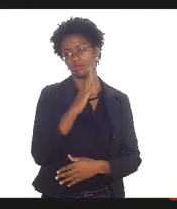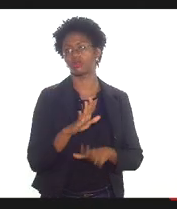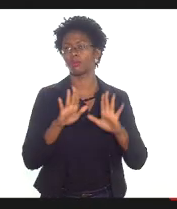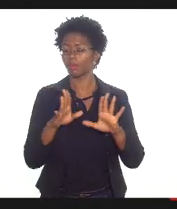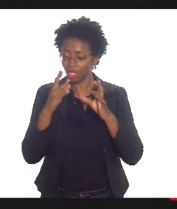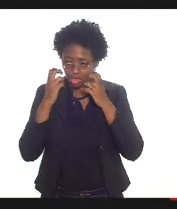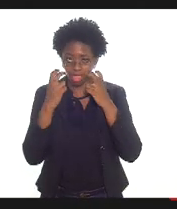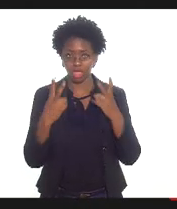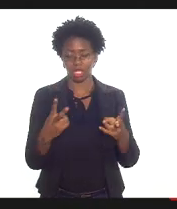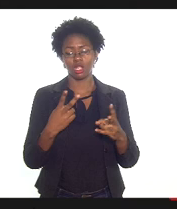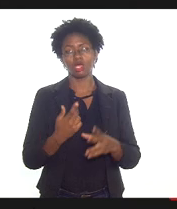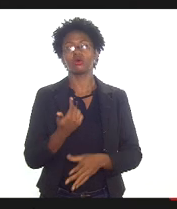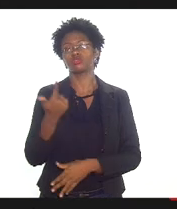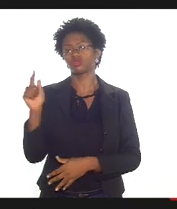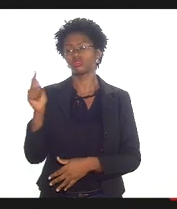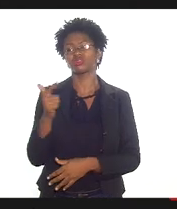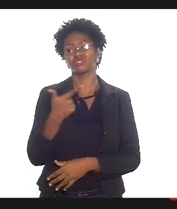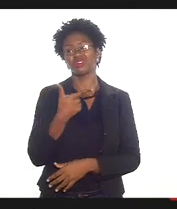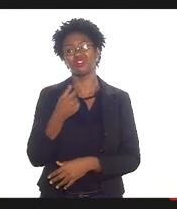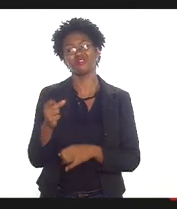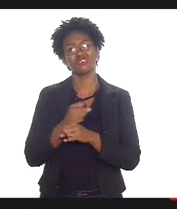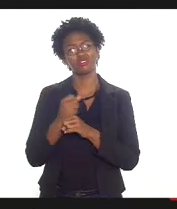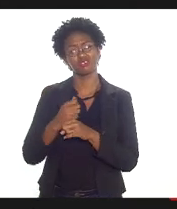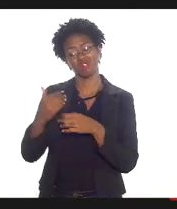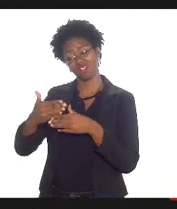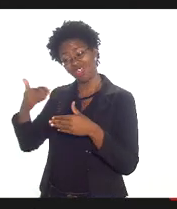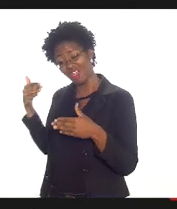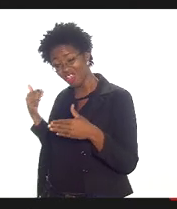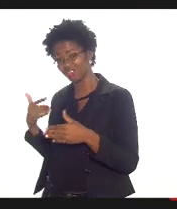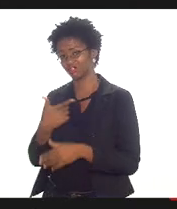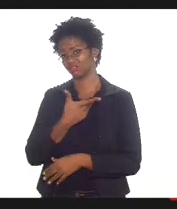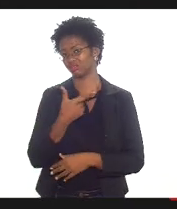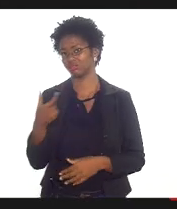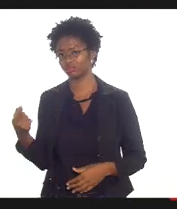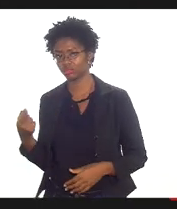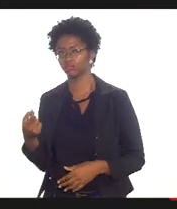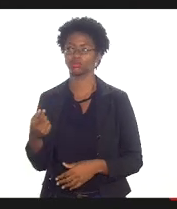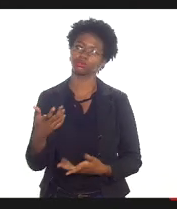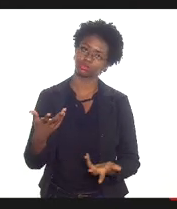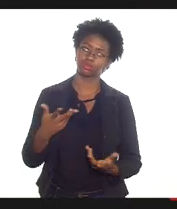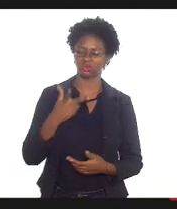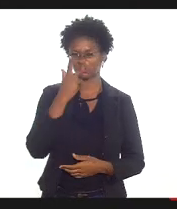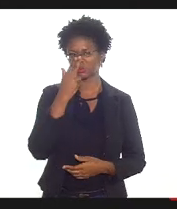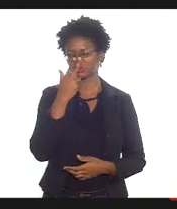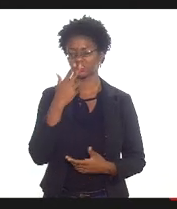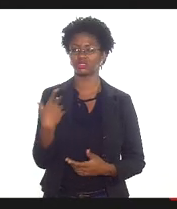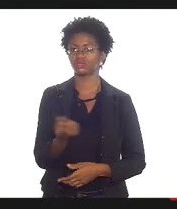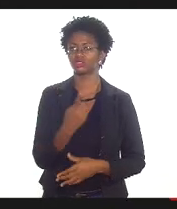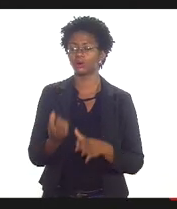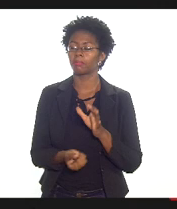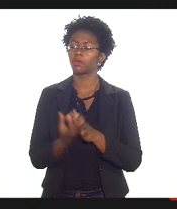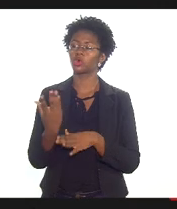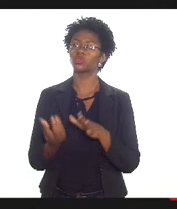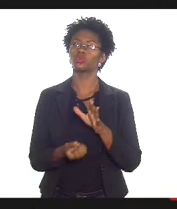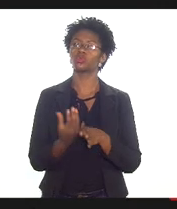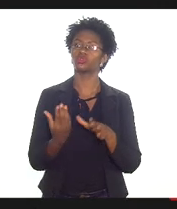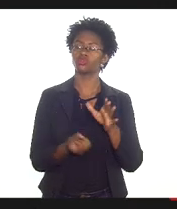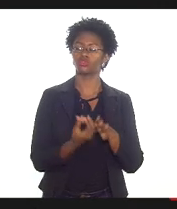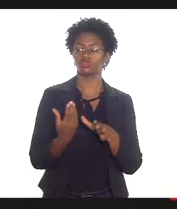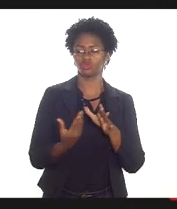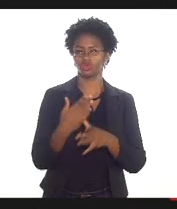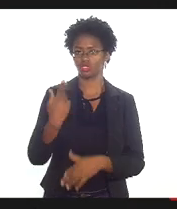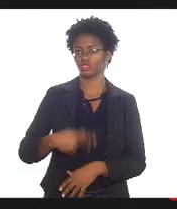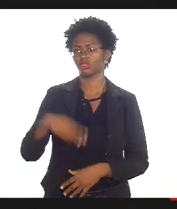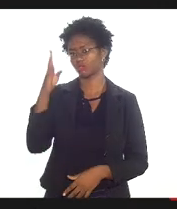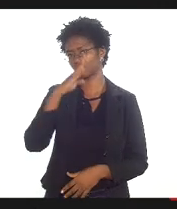os outros 20 anos antes do ano 2000, a gente tinha uma trajetória similar, né, a produção do Brasil